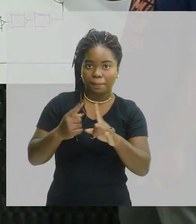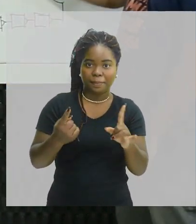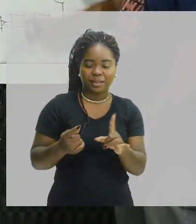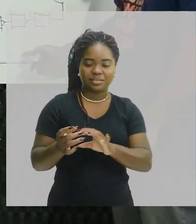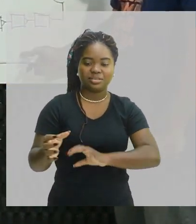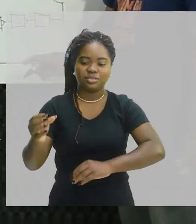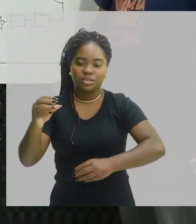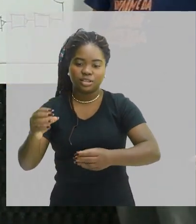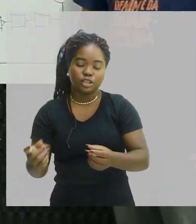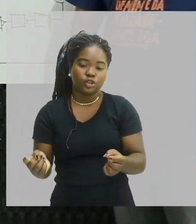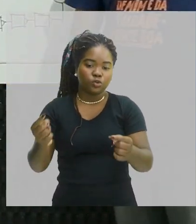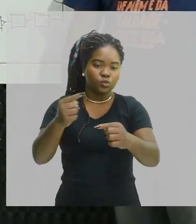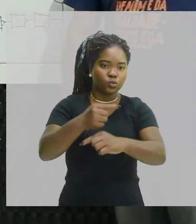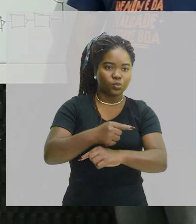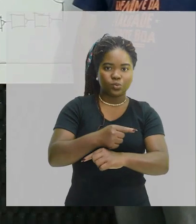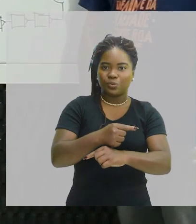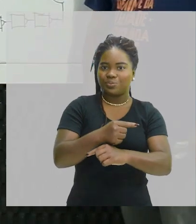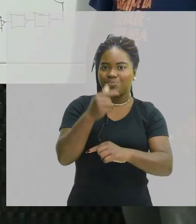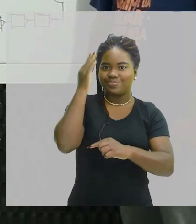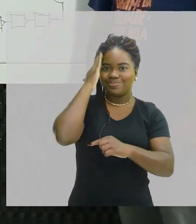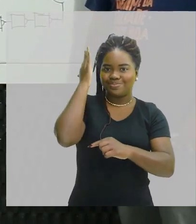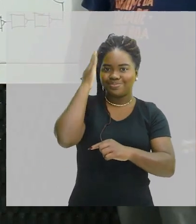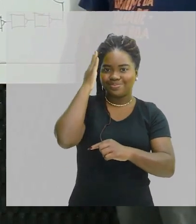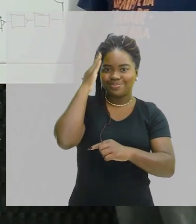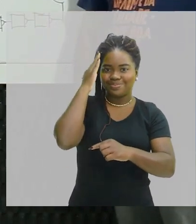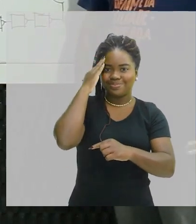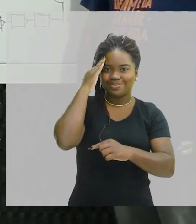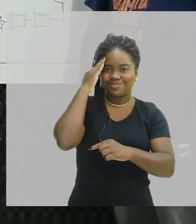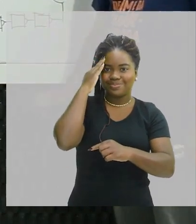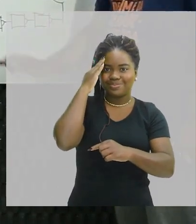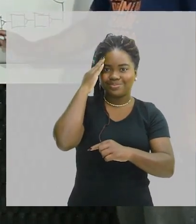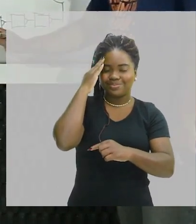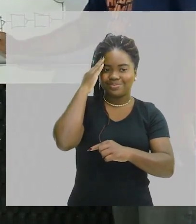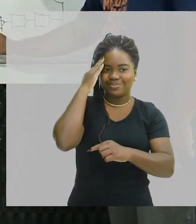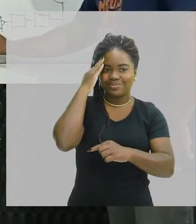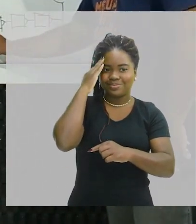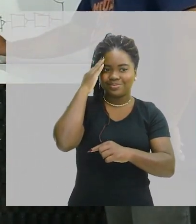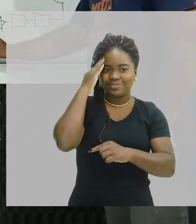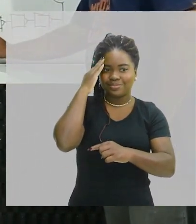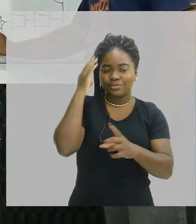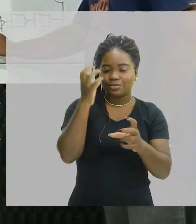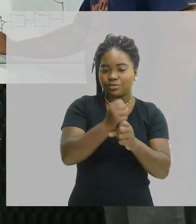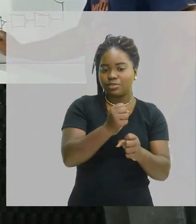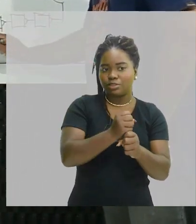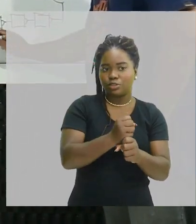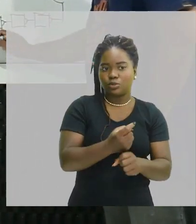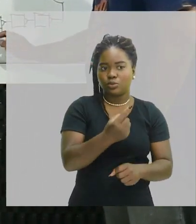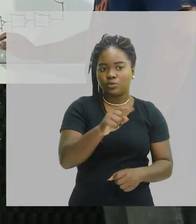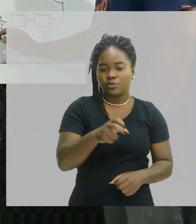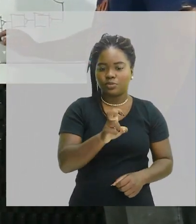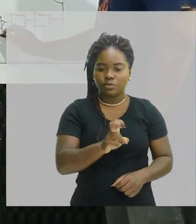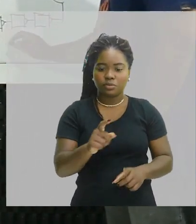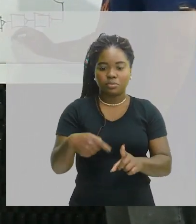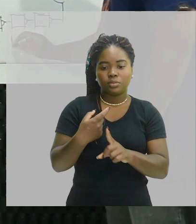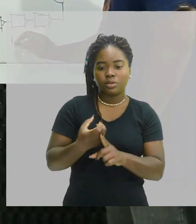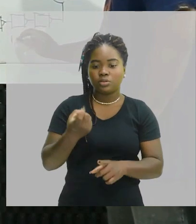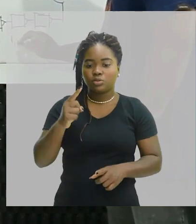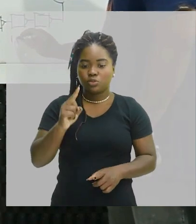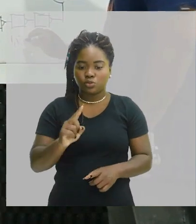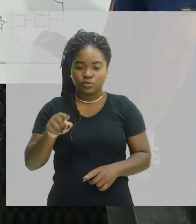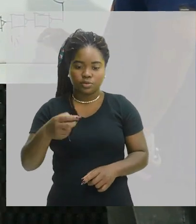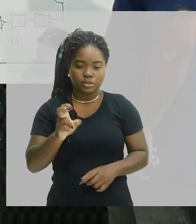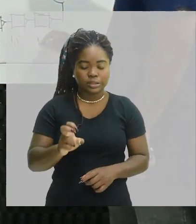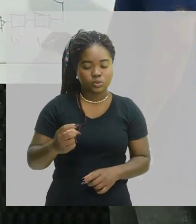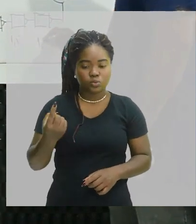certo? Esse desenho é o mesmo desse, tá ok? A gente vai somar, ó, 1,5 mais 1,5